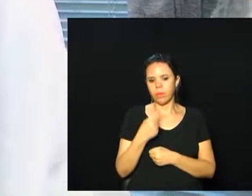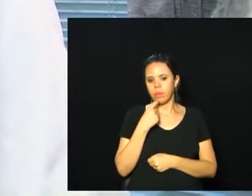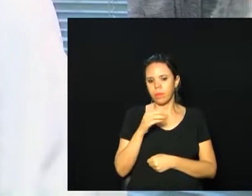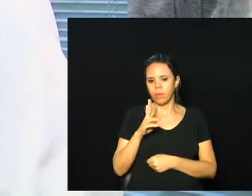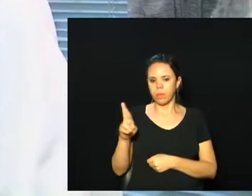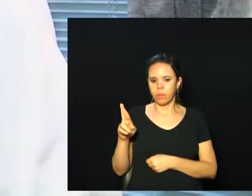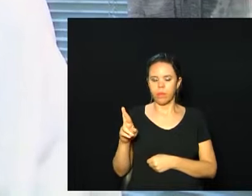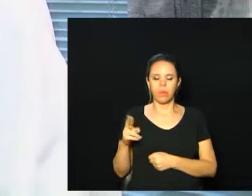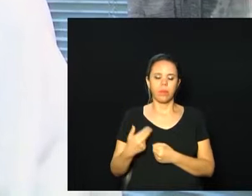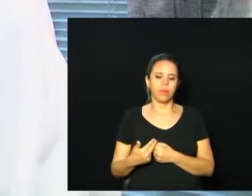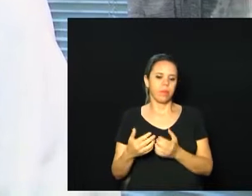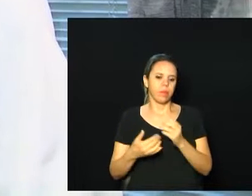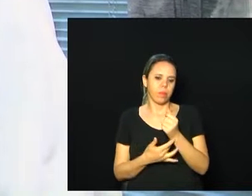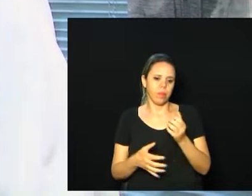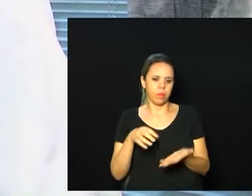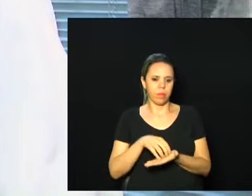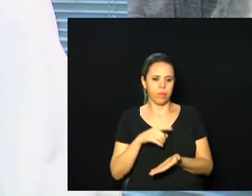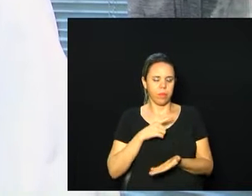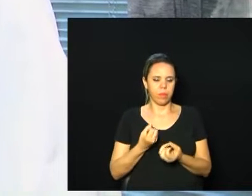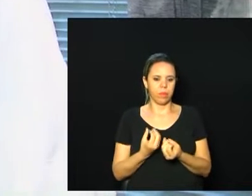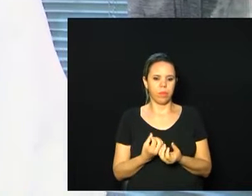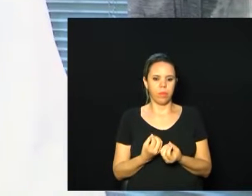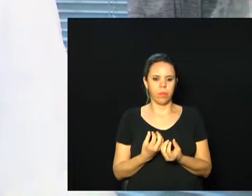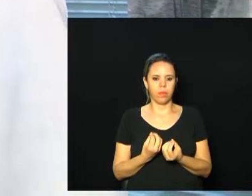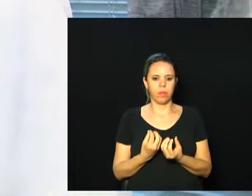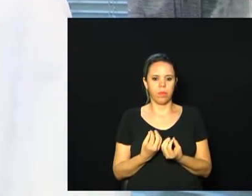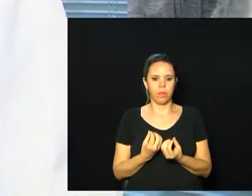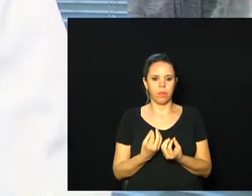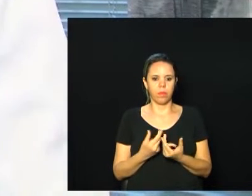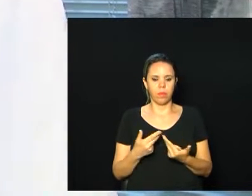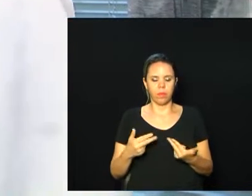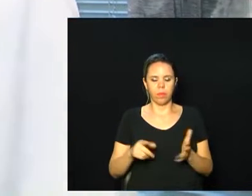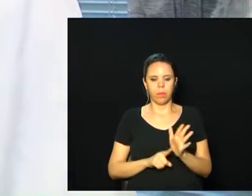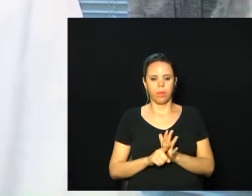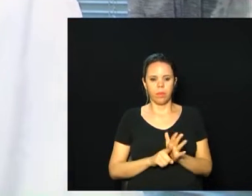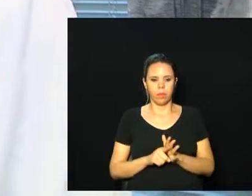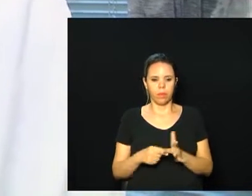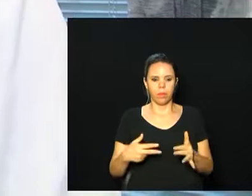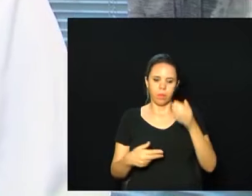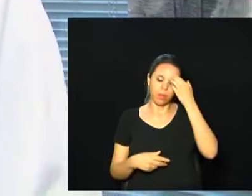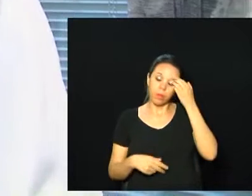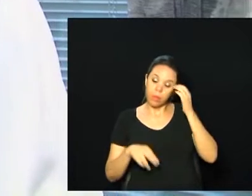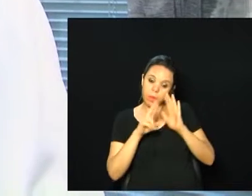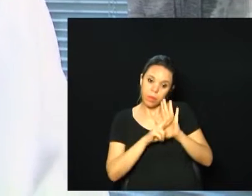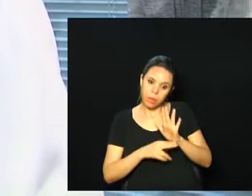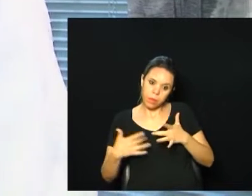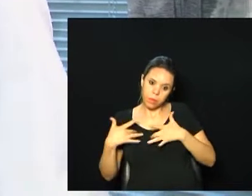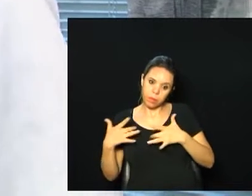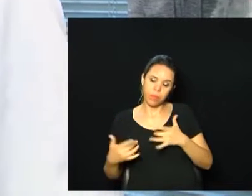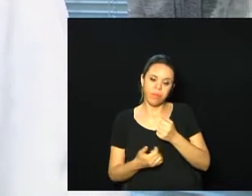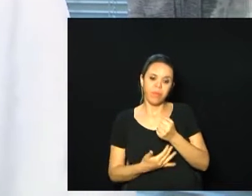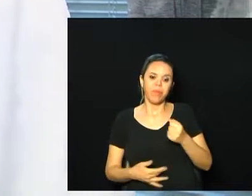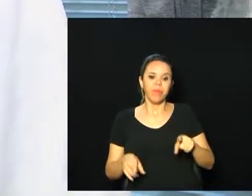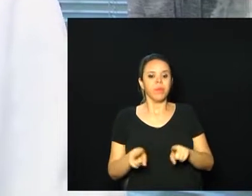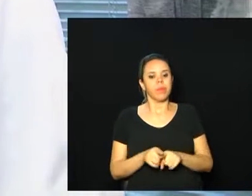hemocentro.unicamp.br. Então, lá tem um pouquinho das indicações, né? Dos critérios para a doação e também